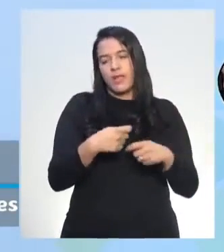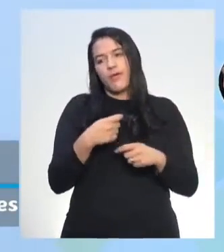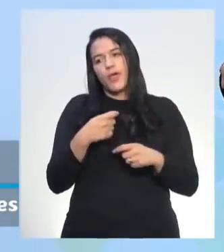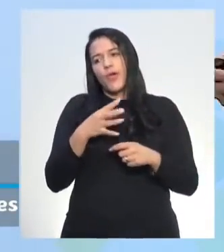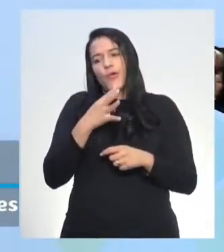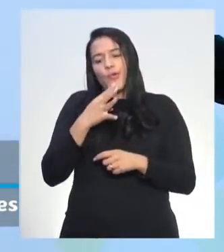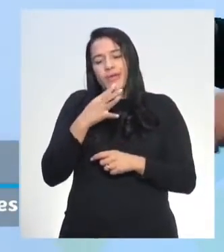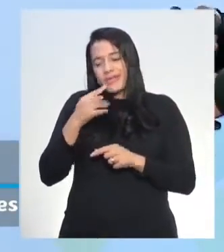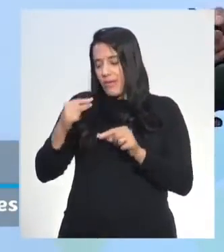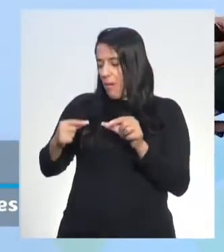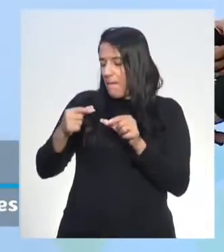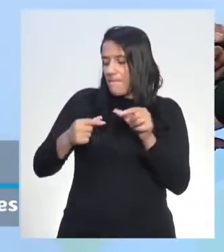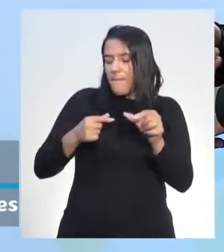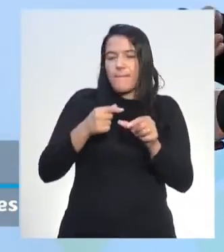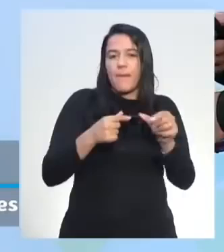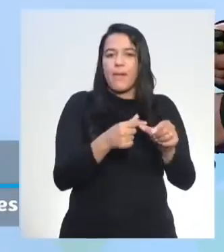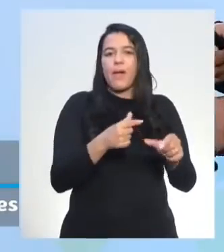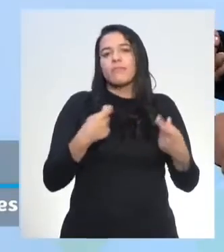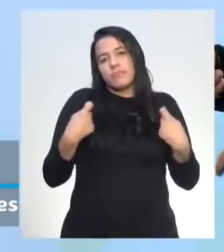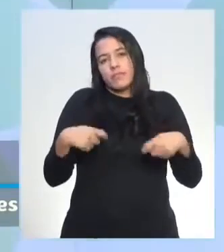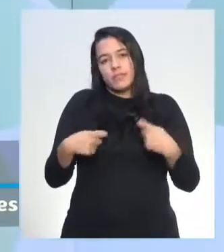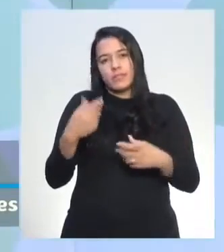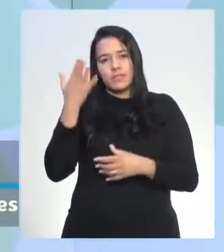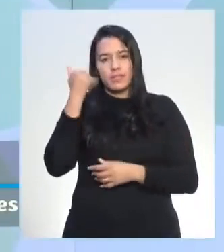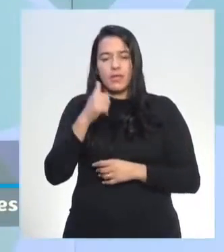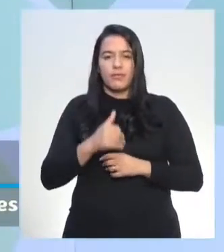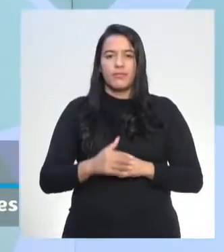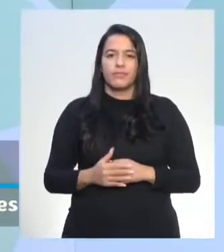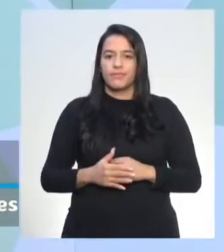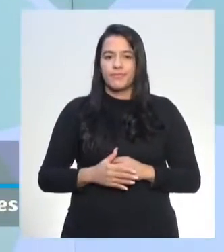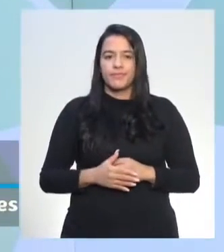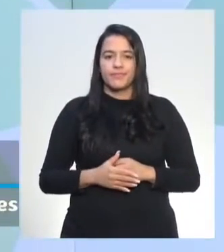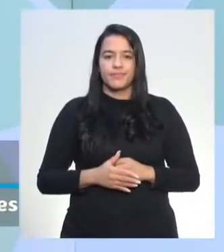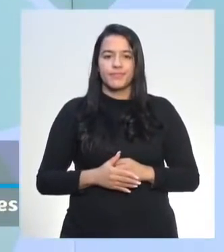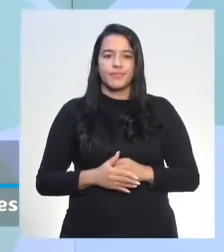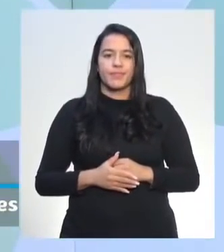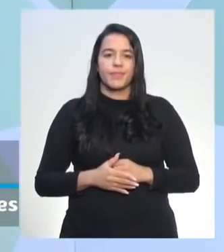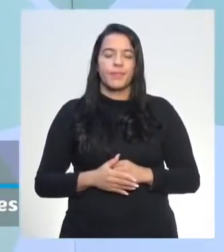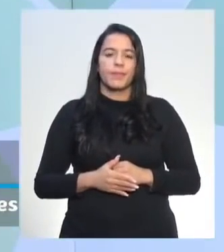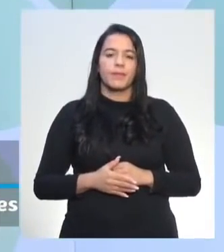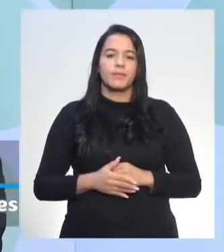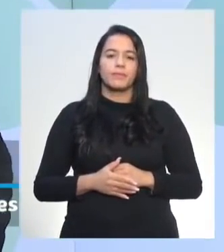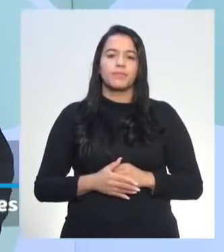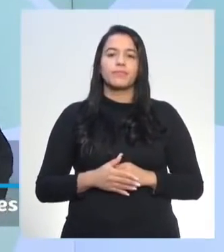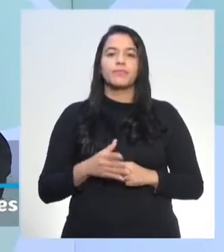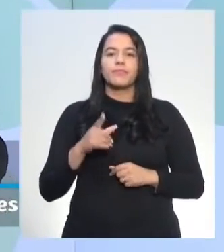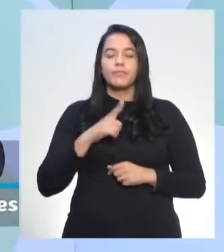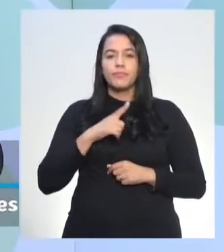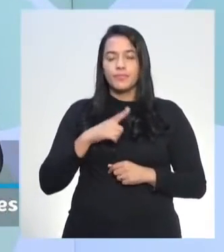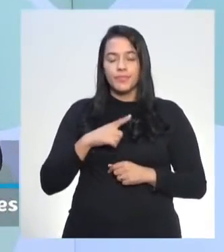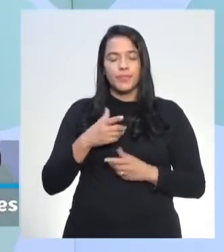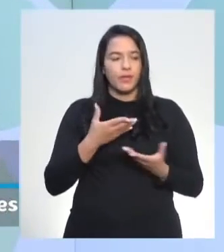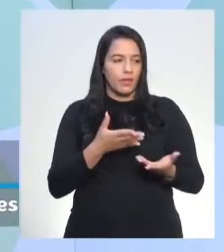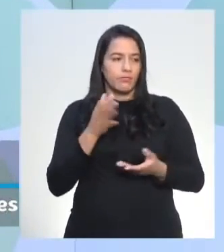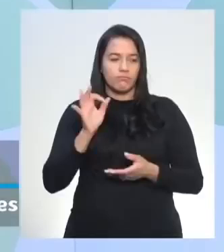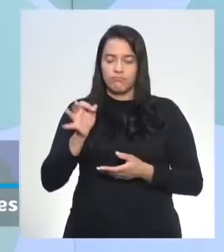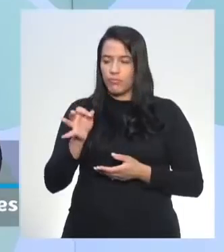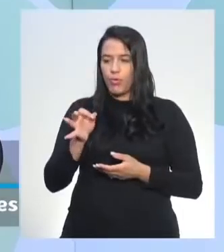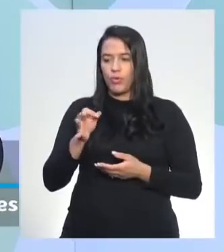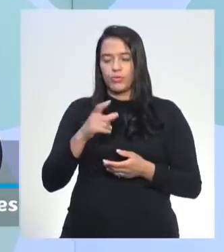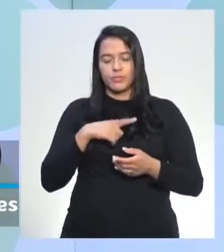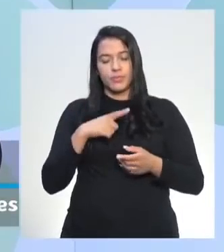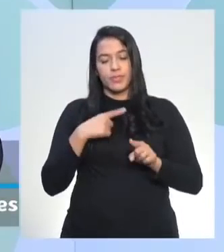prévios, né? Então, eles estão colocando, né? Eu inverti aqui, é o contrário. É isso mesmo. E tem uma coisa, né, o primeiro texto ele foi